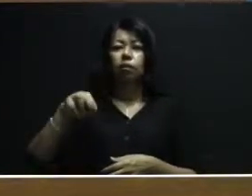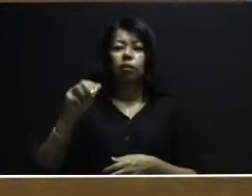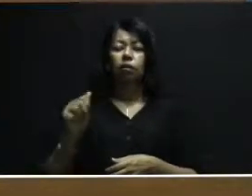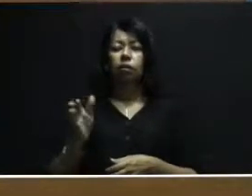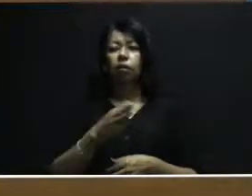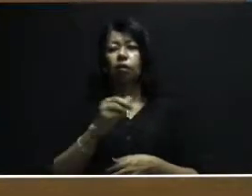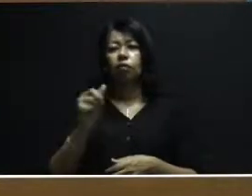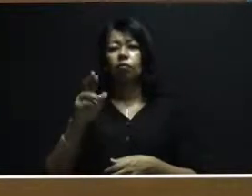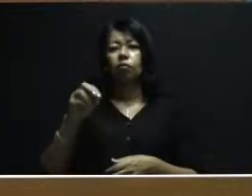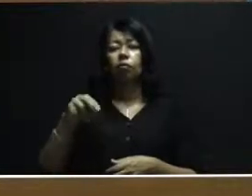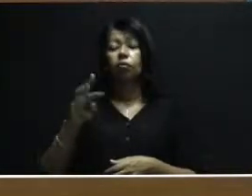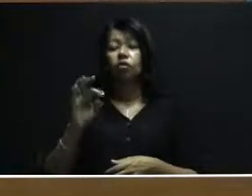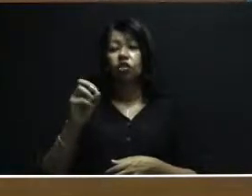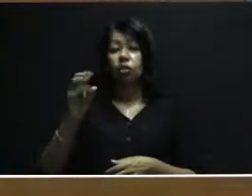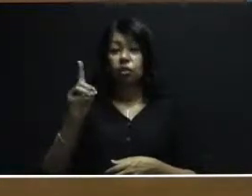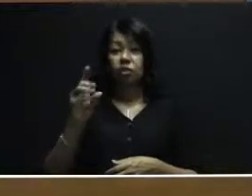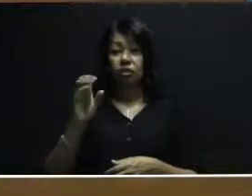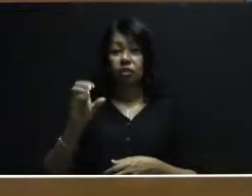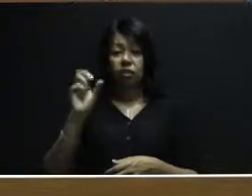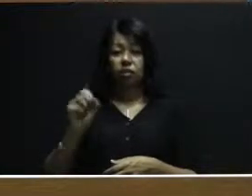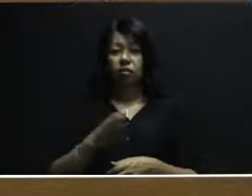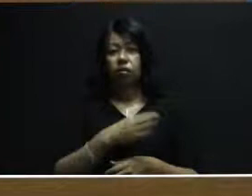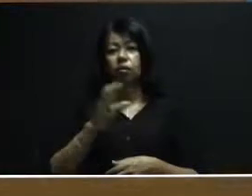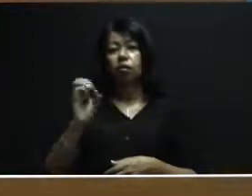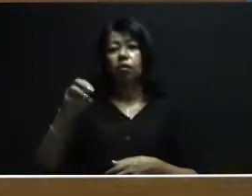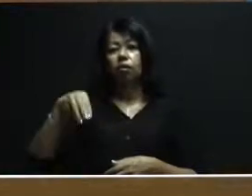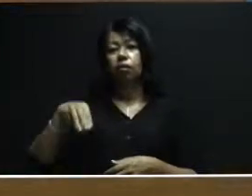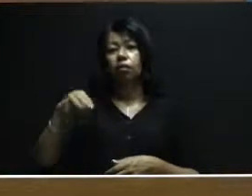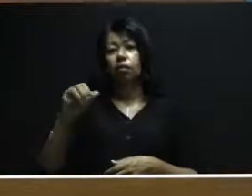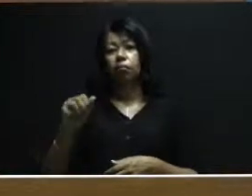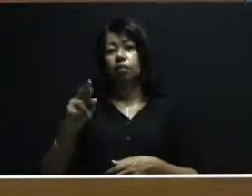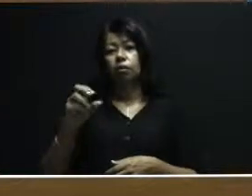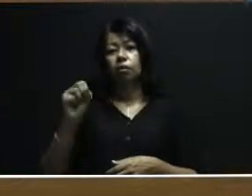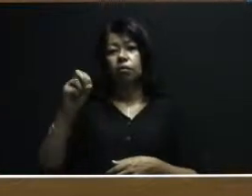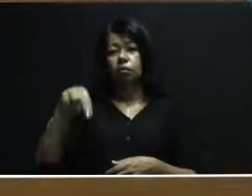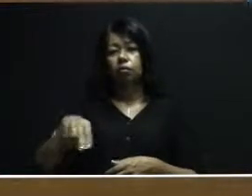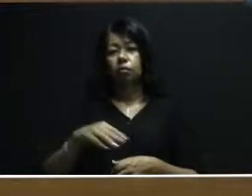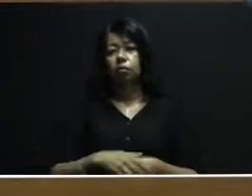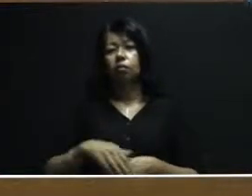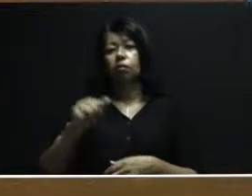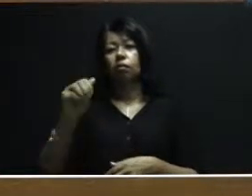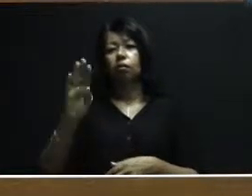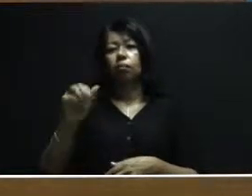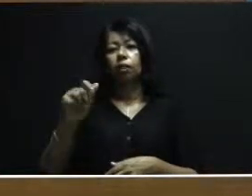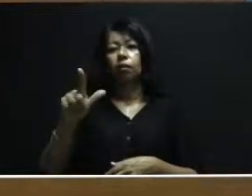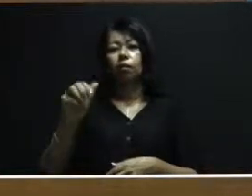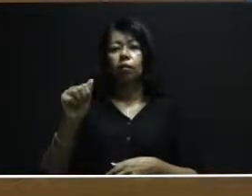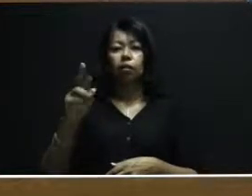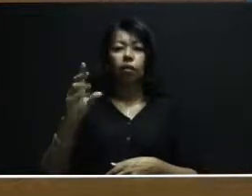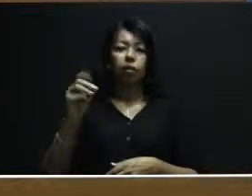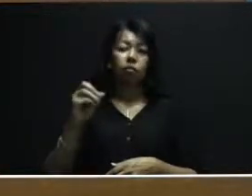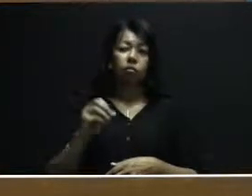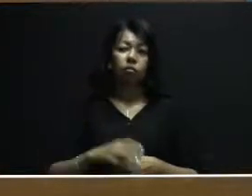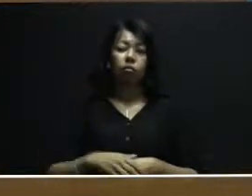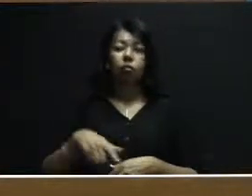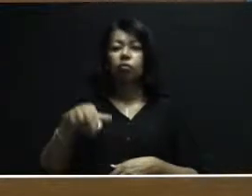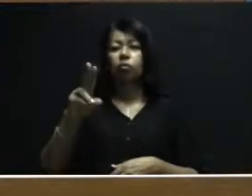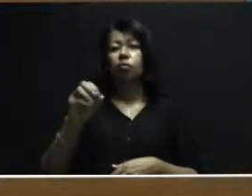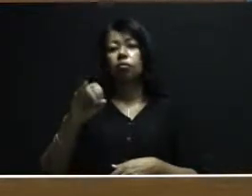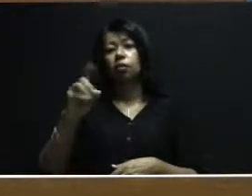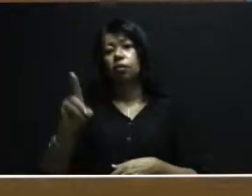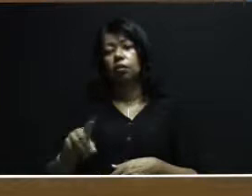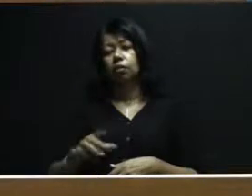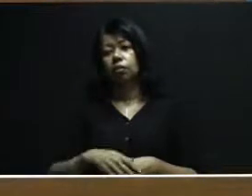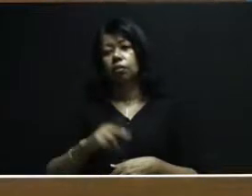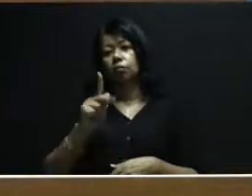Ortides, Emerson, Abelardo, Arlindo, professor Maurício, Roseli, Carlos Alberto, Luiz Franco Barreto